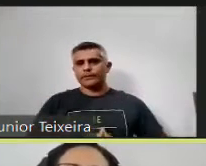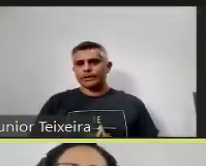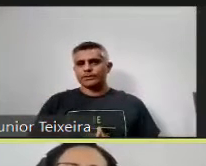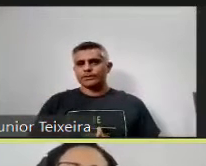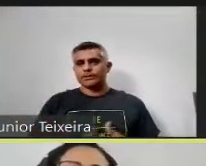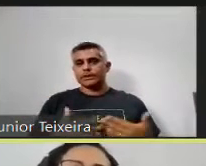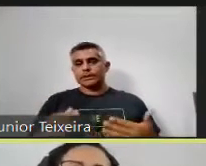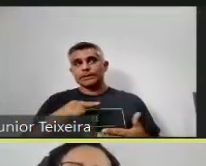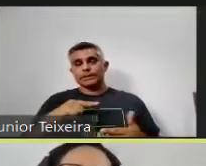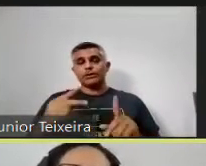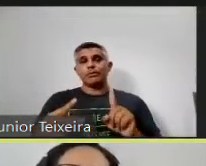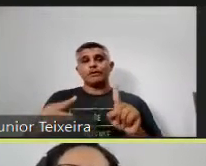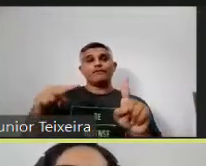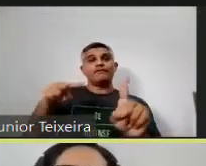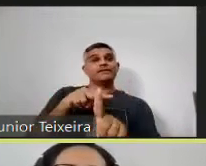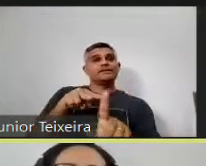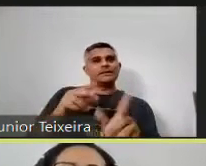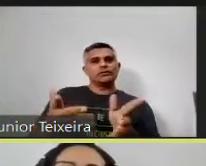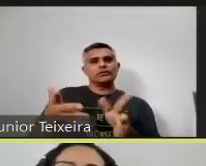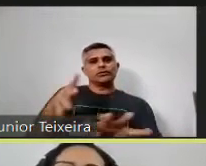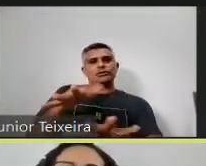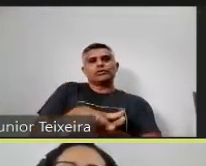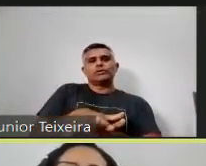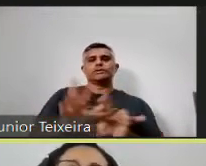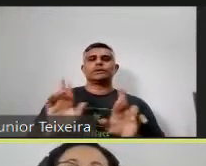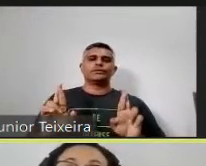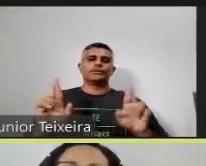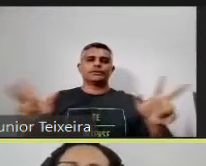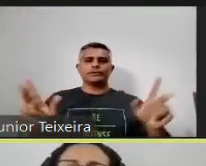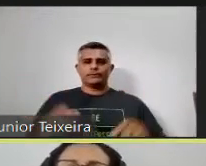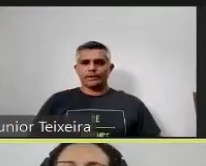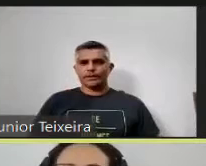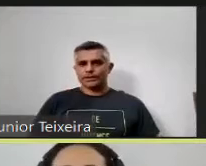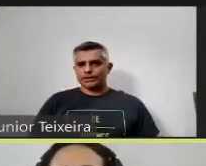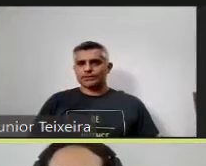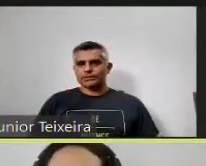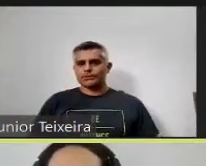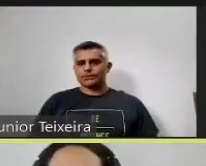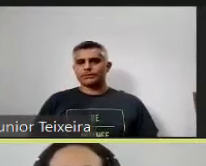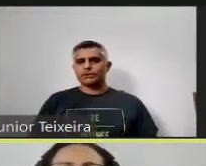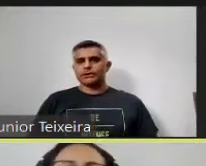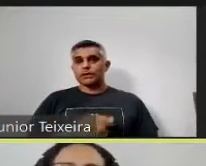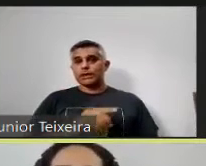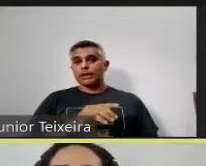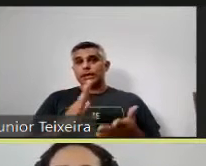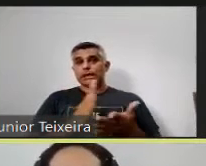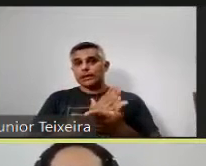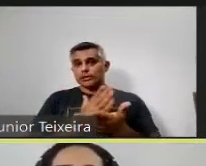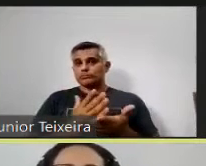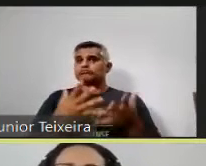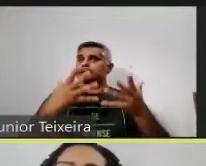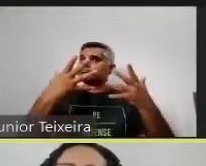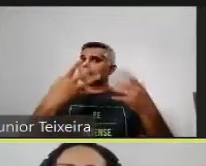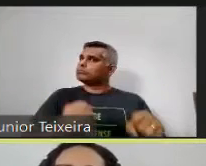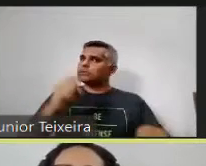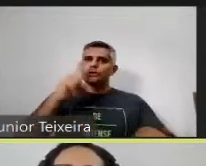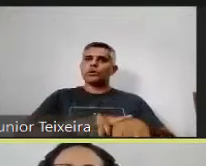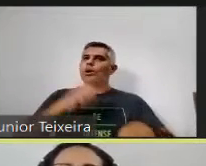elas veem por inclusão, e como eles vão aderir a esse projeto de uma escola inclusiva, vai